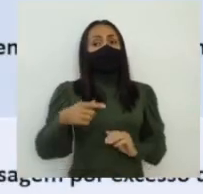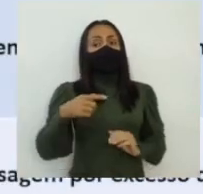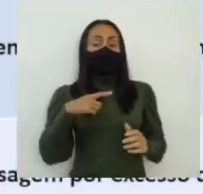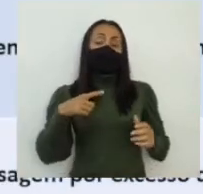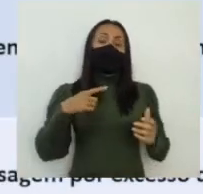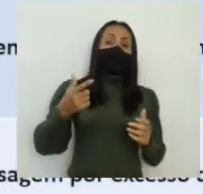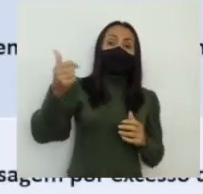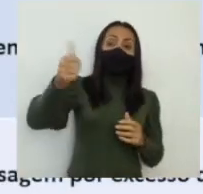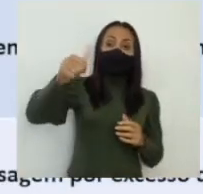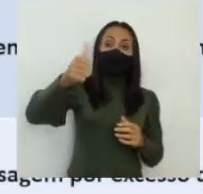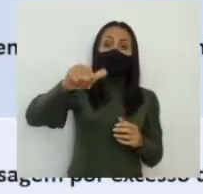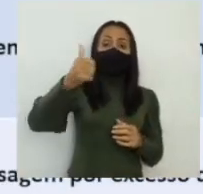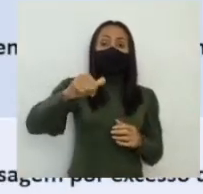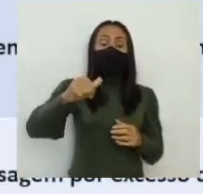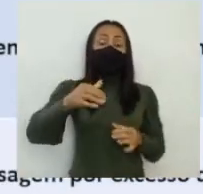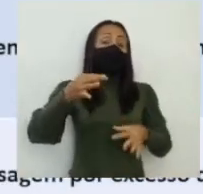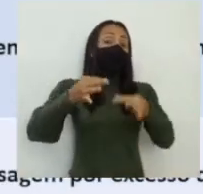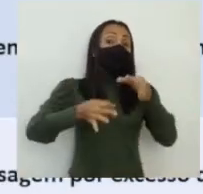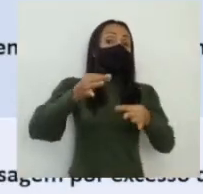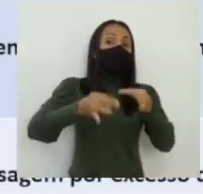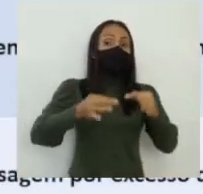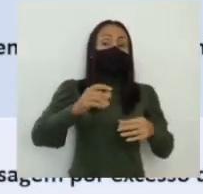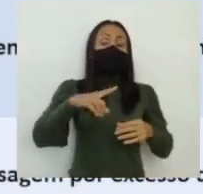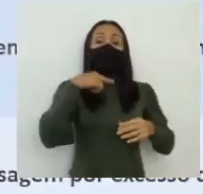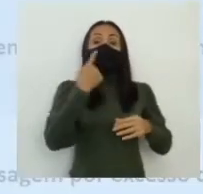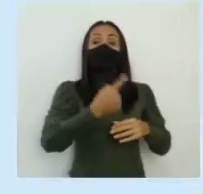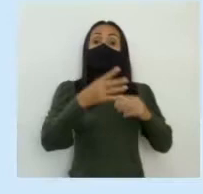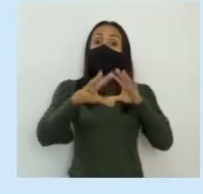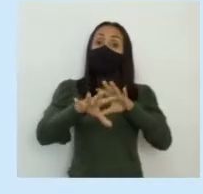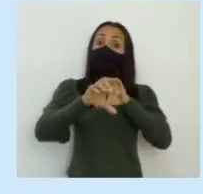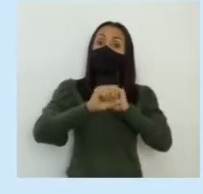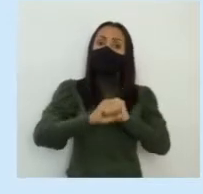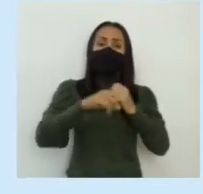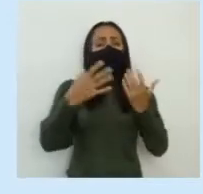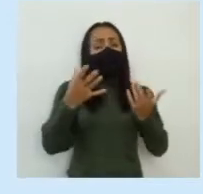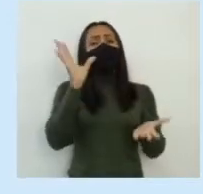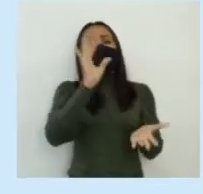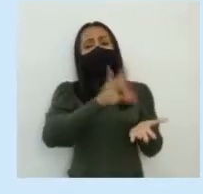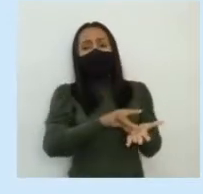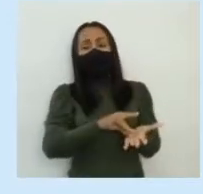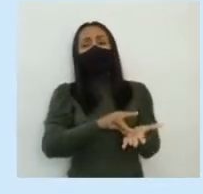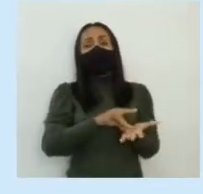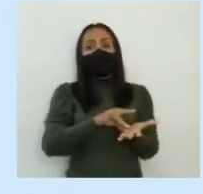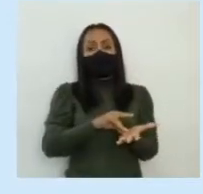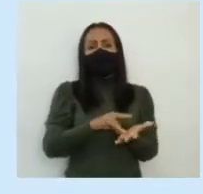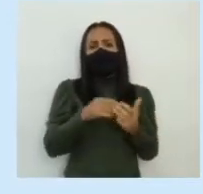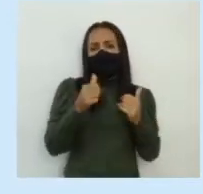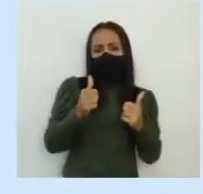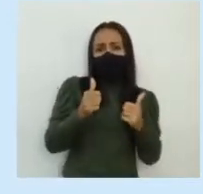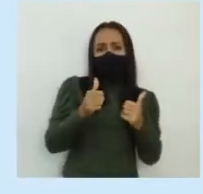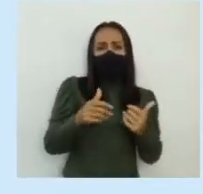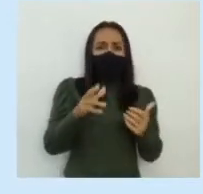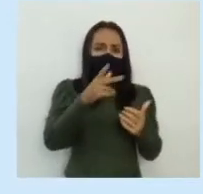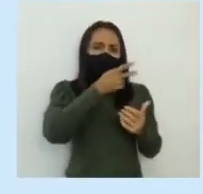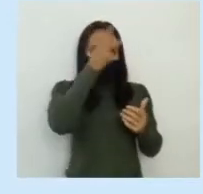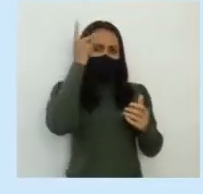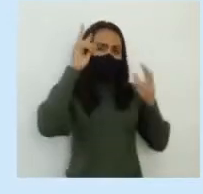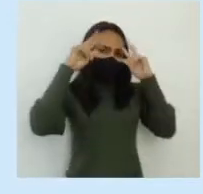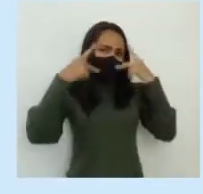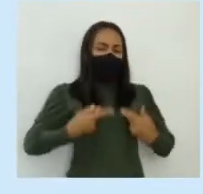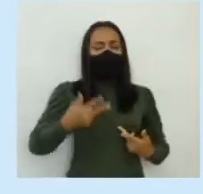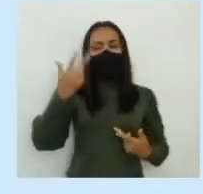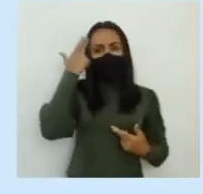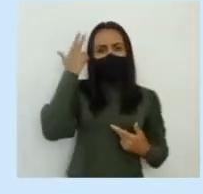e julgar. Então, nós como receptores, tudo bem, nós somos seres humanos, então é normal a gente